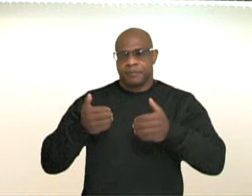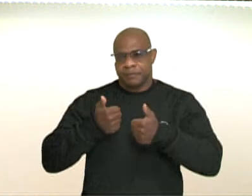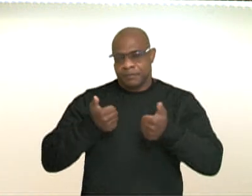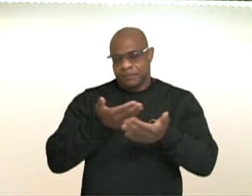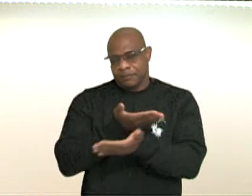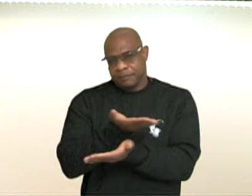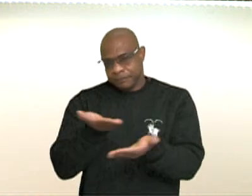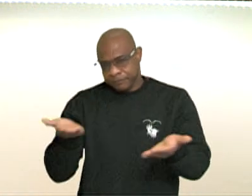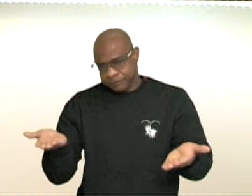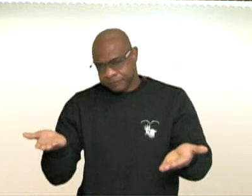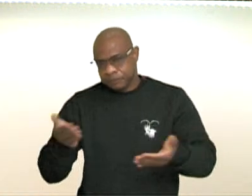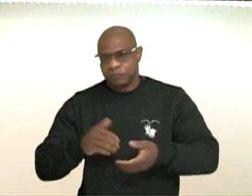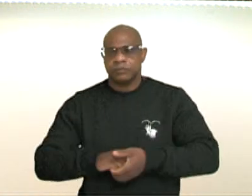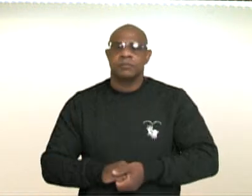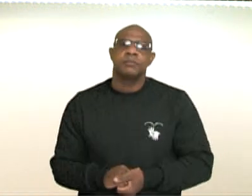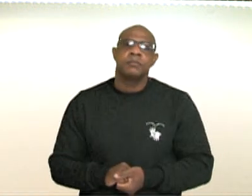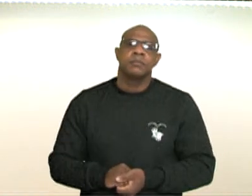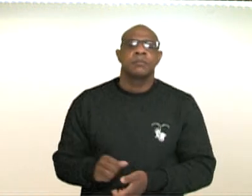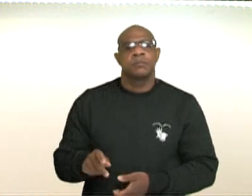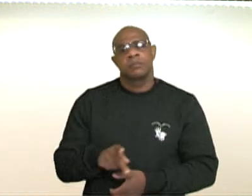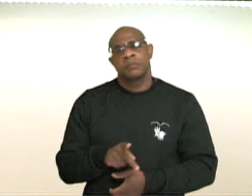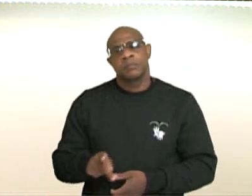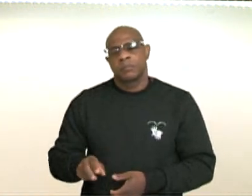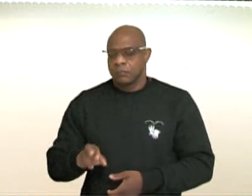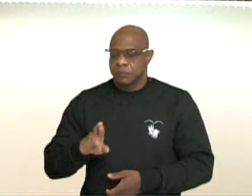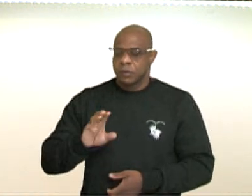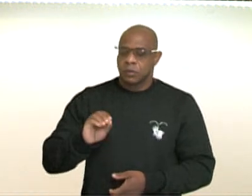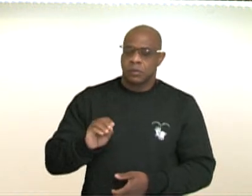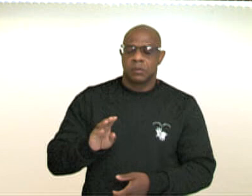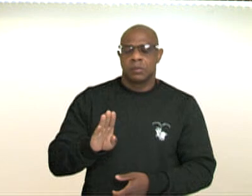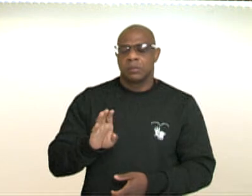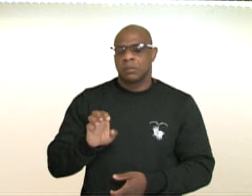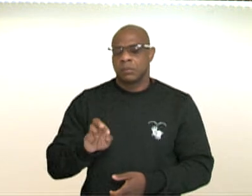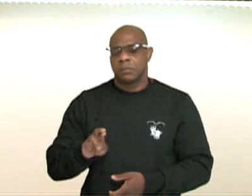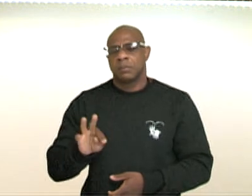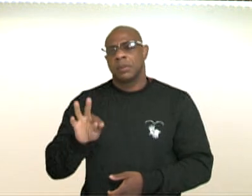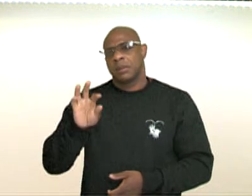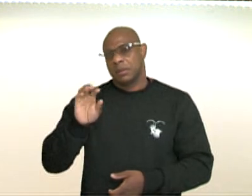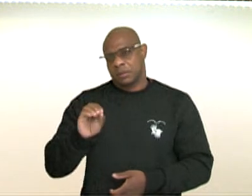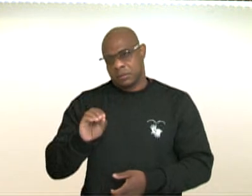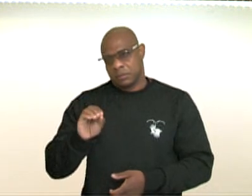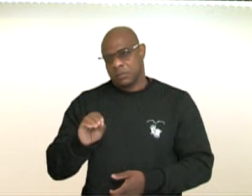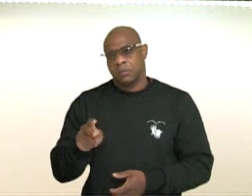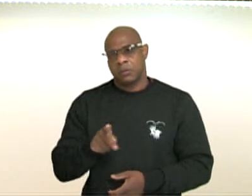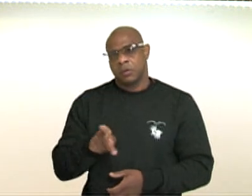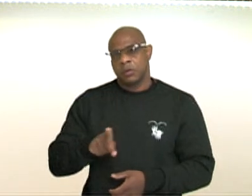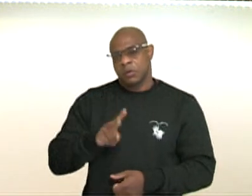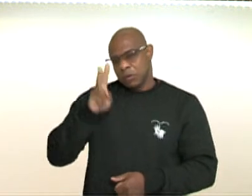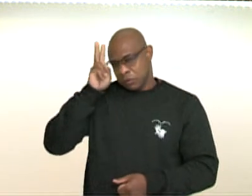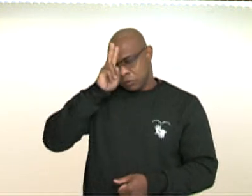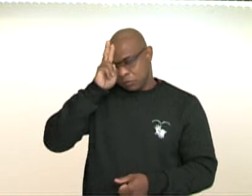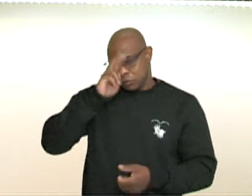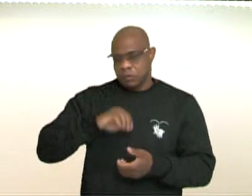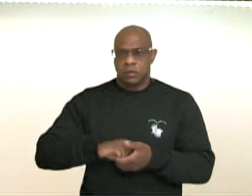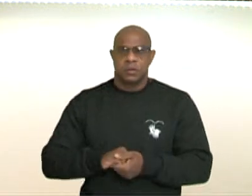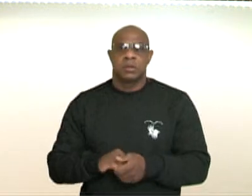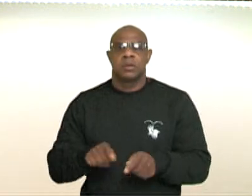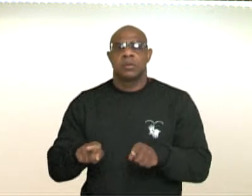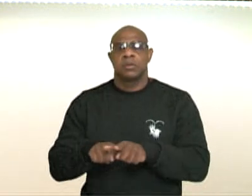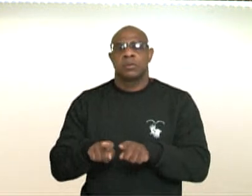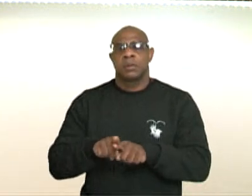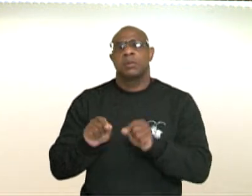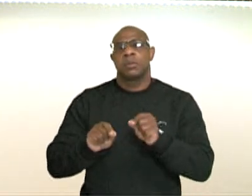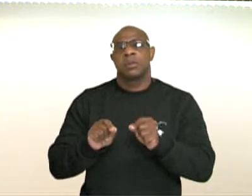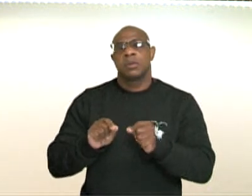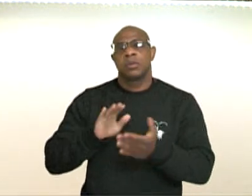Fala, galerinha do sexto ano, tudo bem? Sou o professor Roberto Falcione, professor de História. Junto conosco, intérprete Val, fazendo a interpretação de